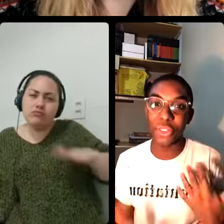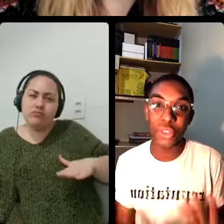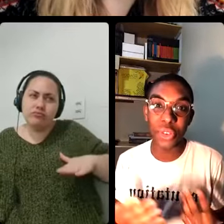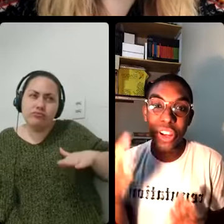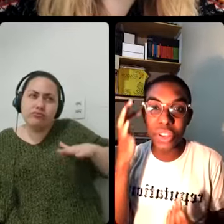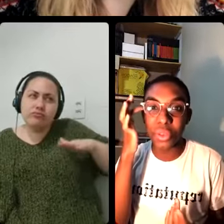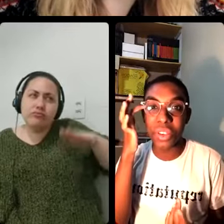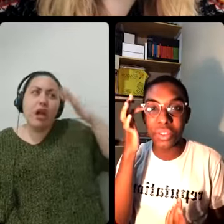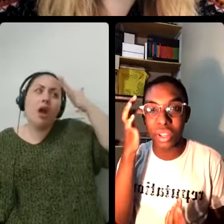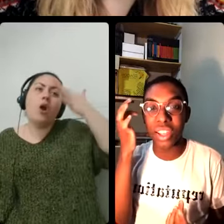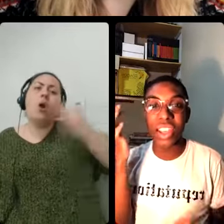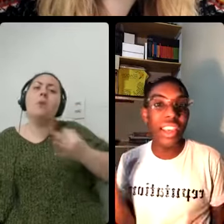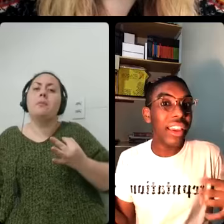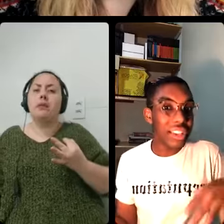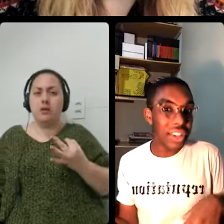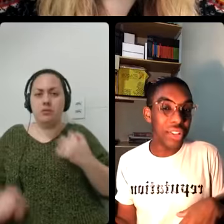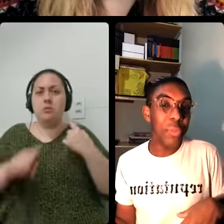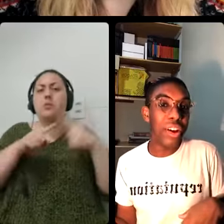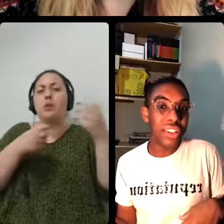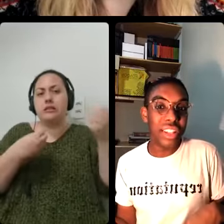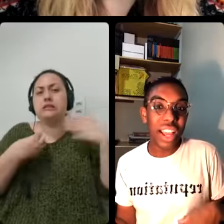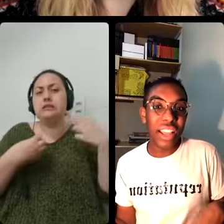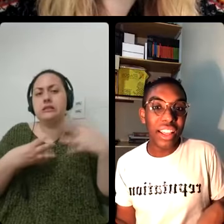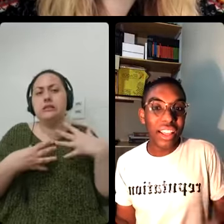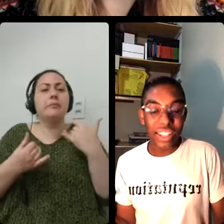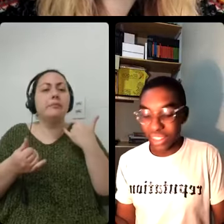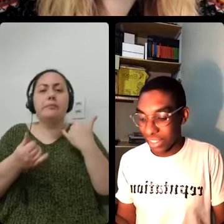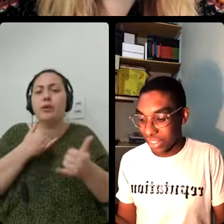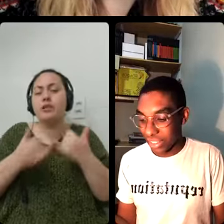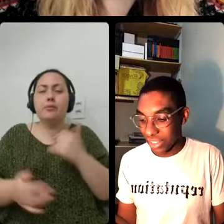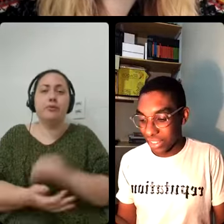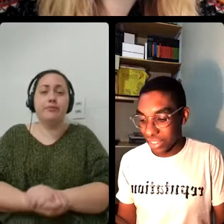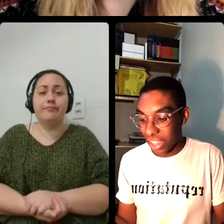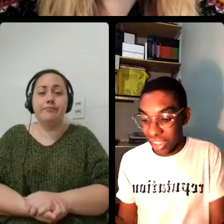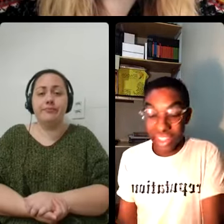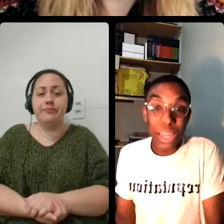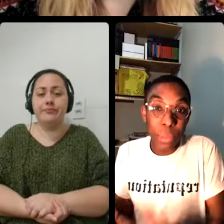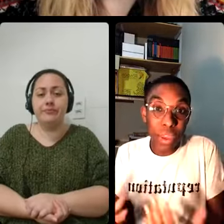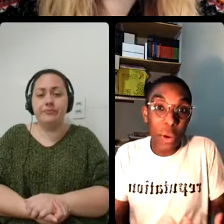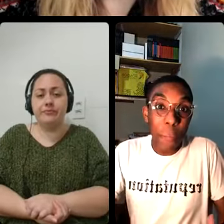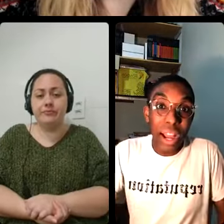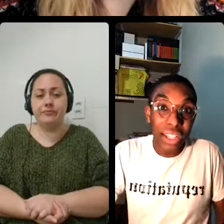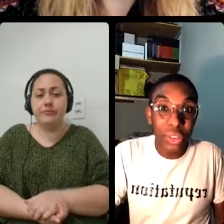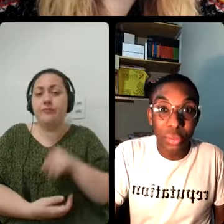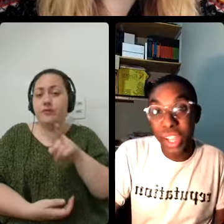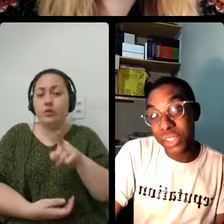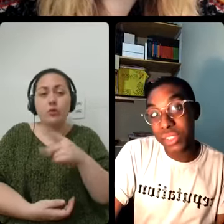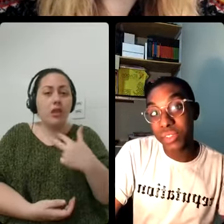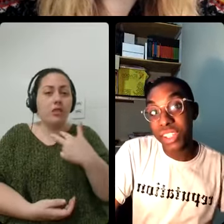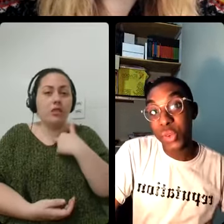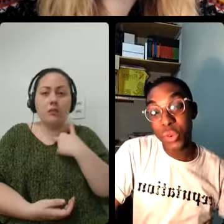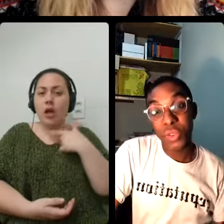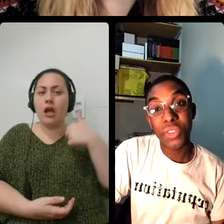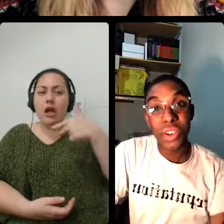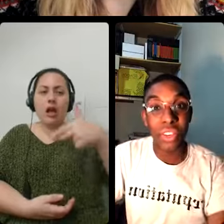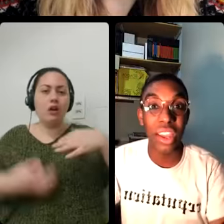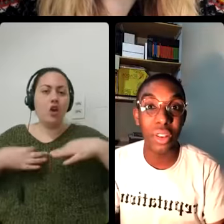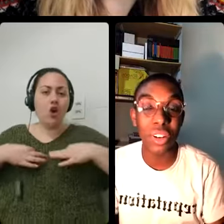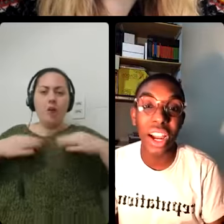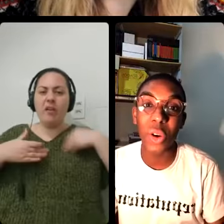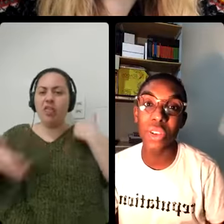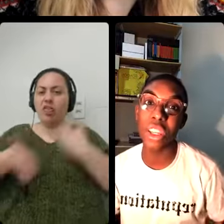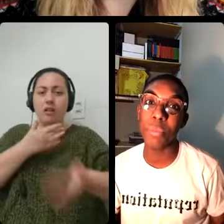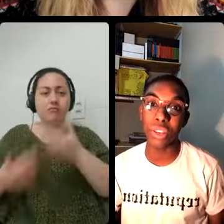que nos foi dito isso, né? Que a gente não pode andar, tem que andar sempre bem arrumado, porque às vezes tu vai ser o único negro